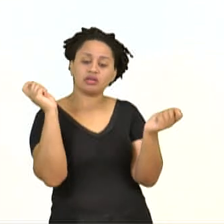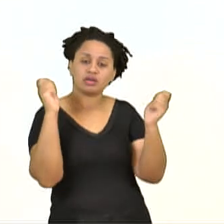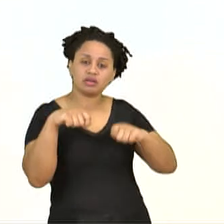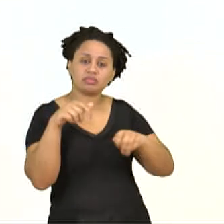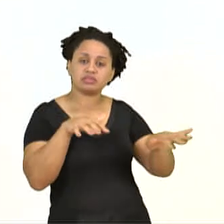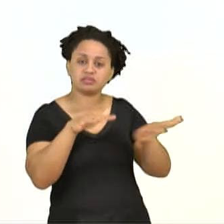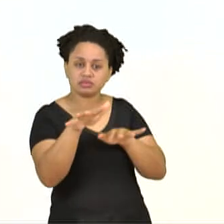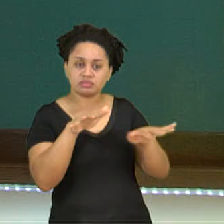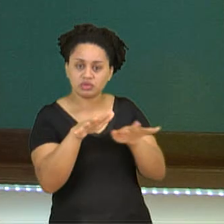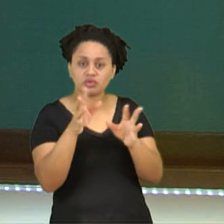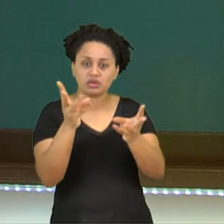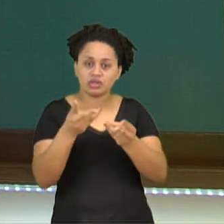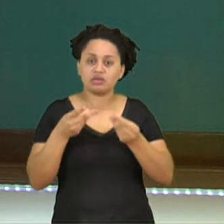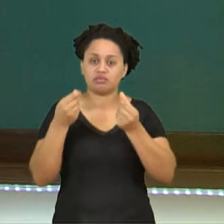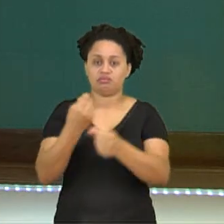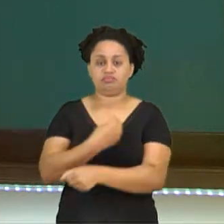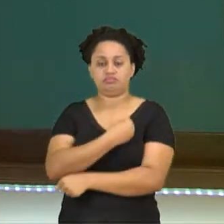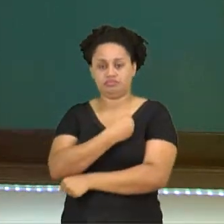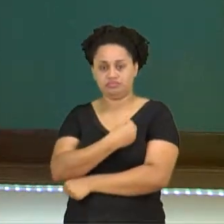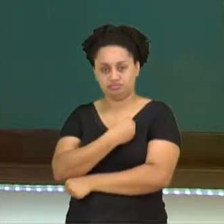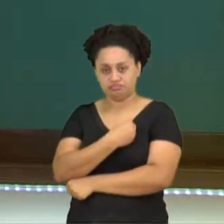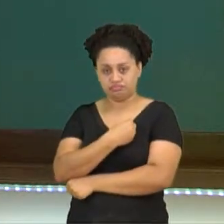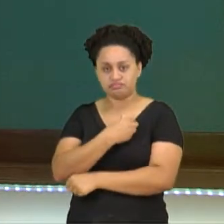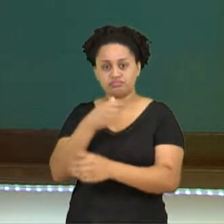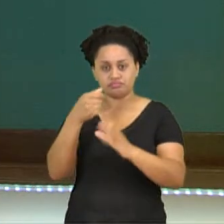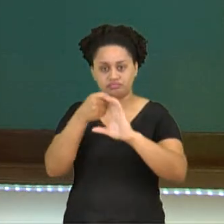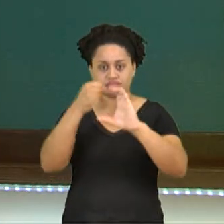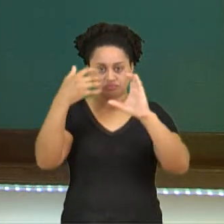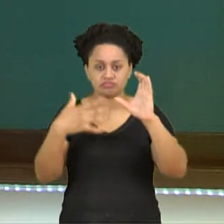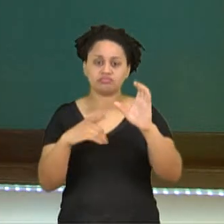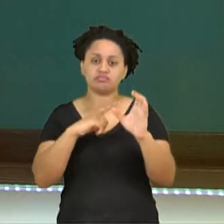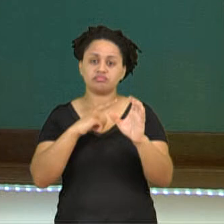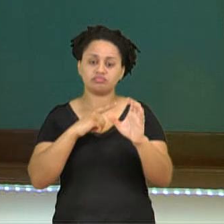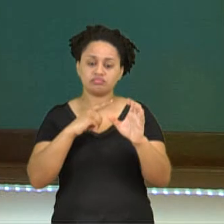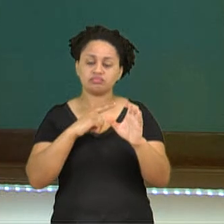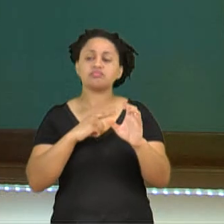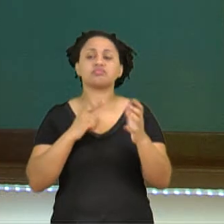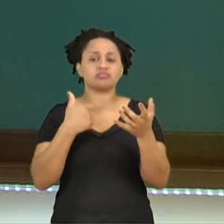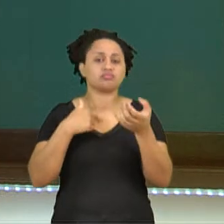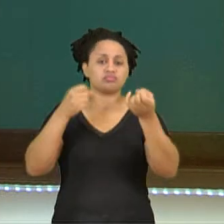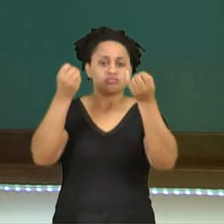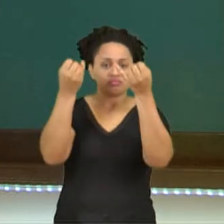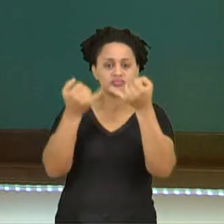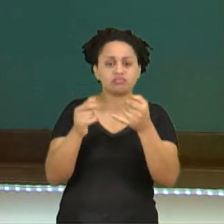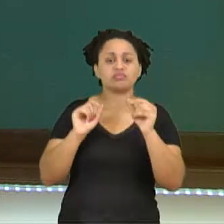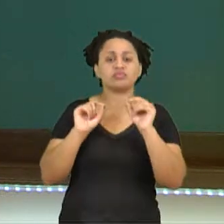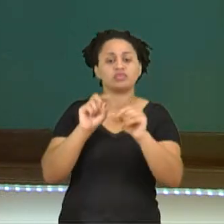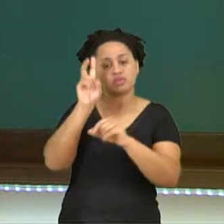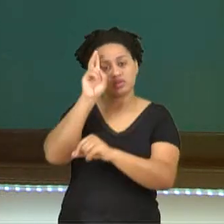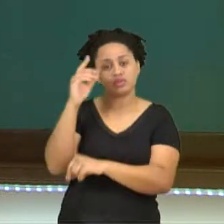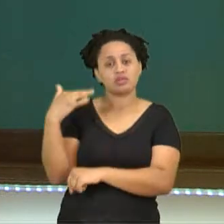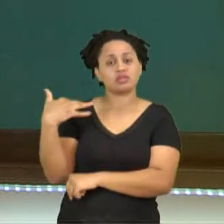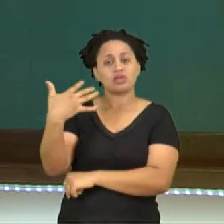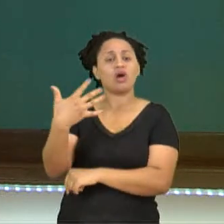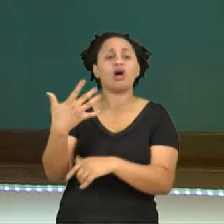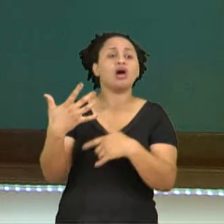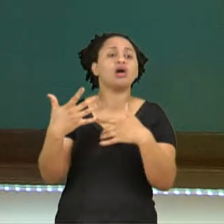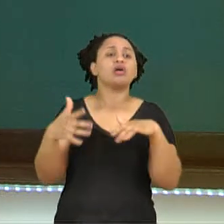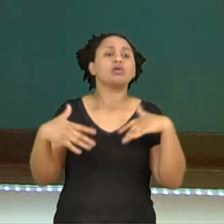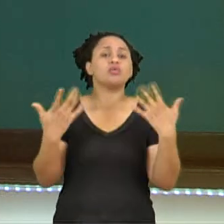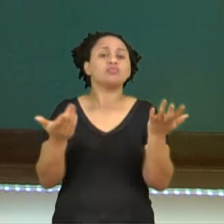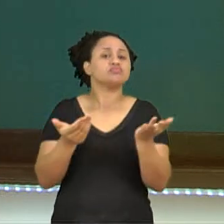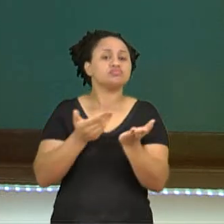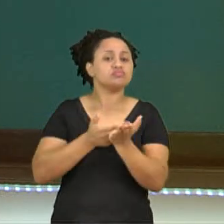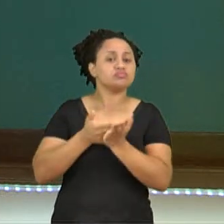qualidade de vida. Isso é uma das qualidades. Isso que eu acabei de falar para vocês é a história em si, quando que